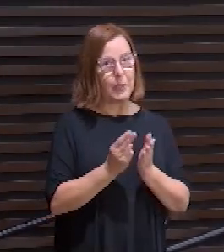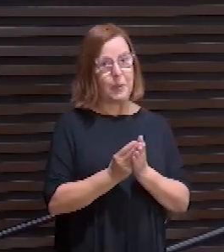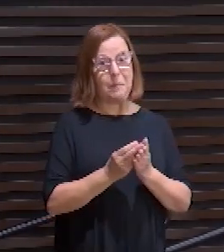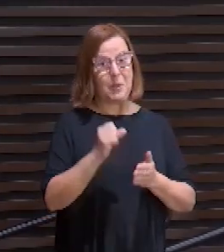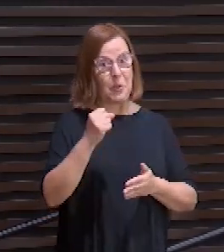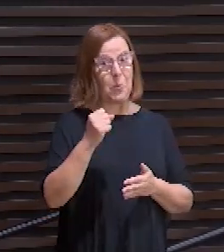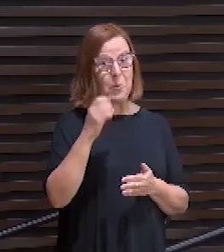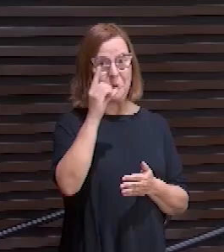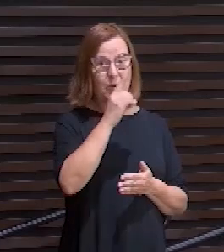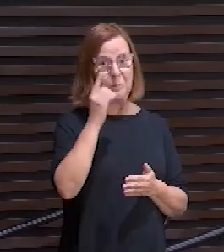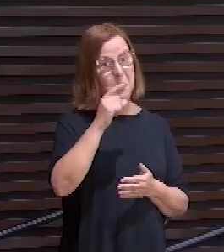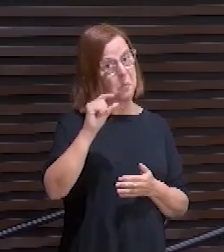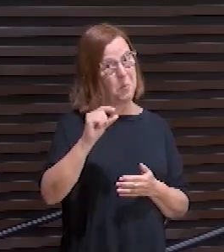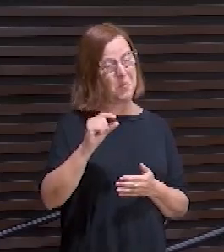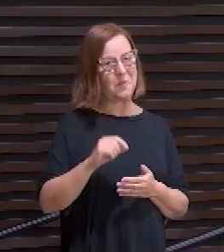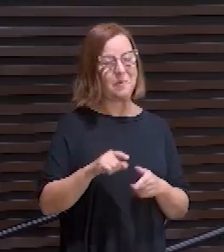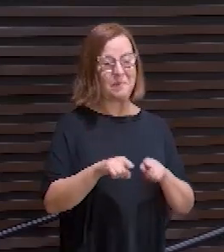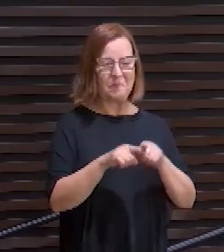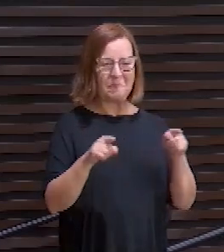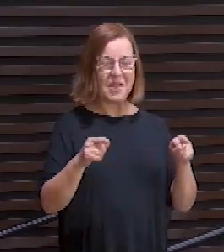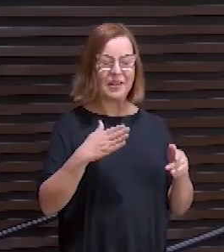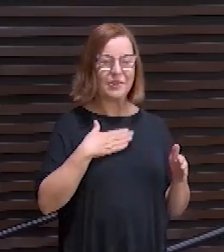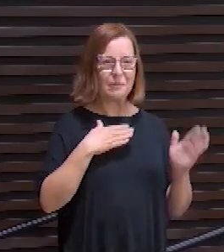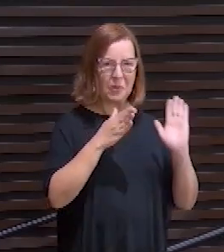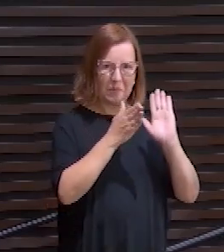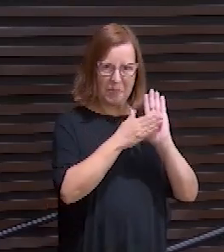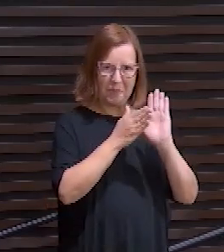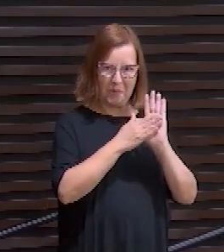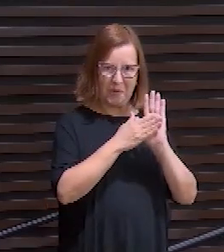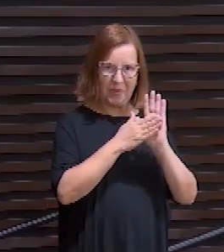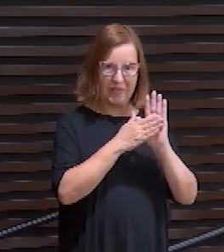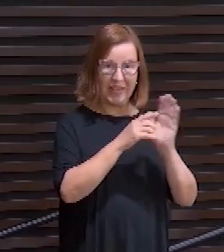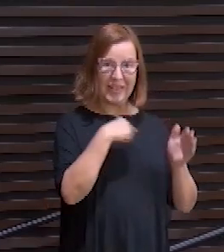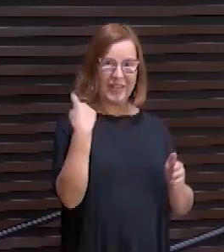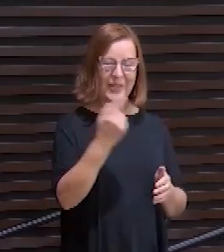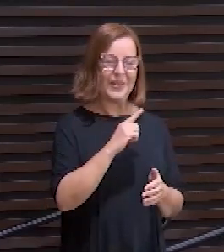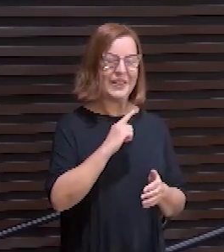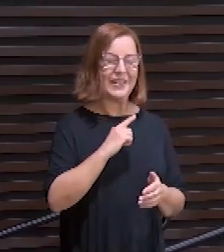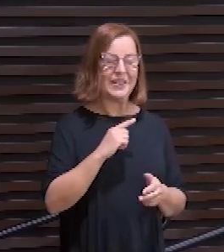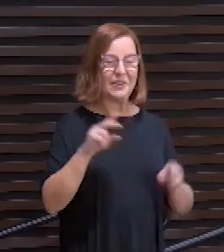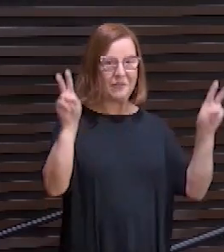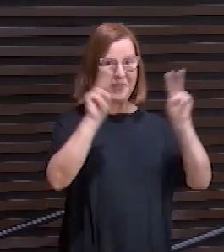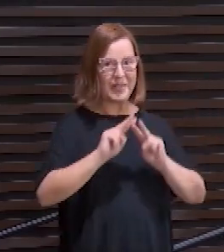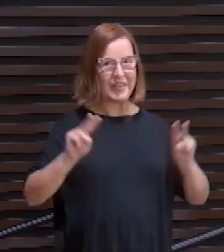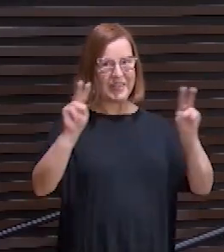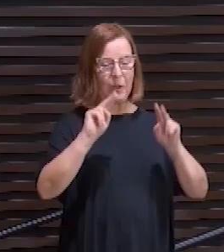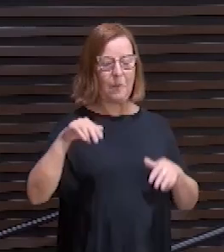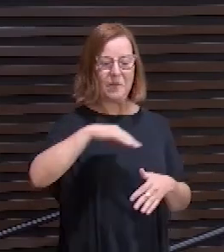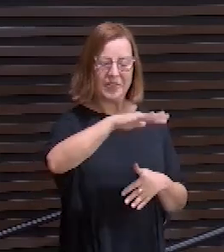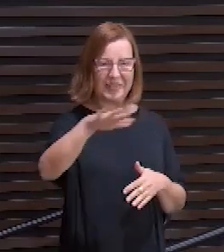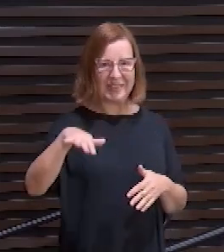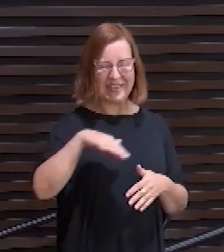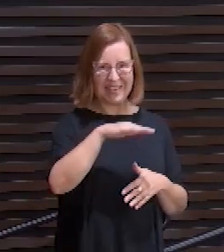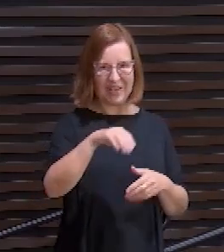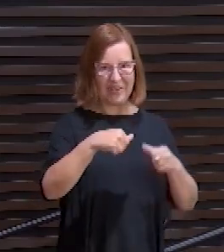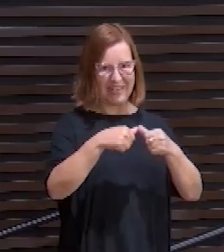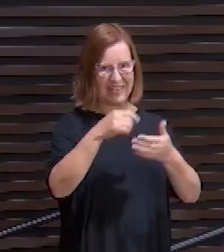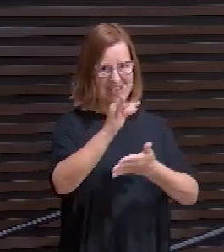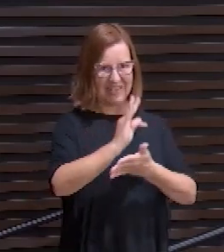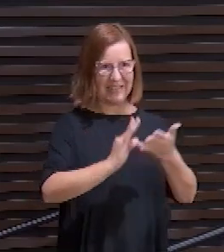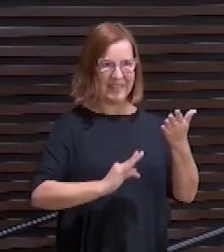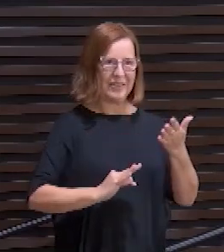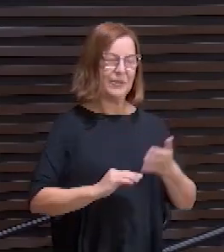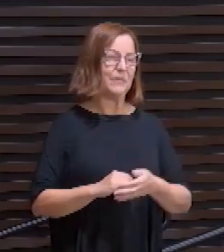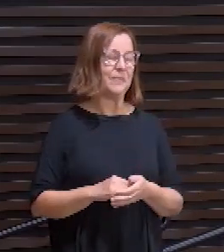propósito, meus irmãos, é que nós tenhamos uma visão panorâmica do texto que temos diante de nós. O